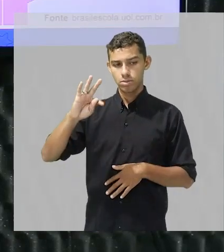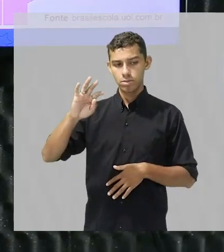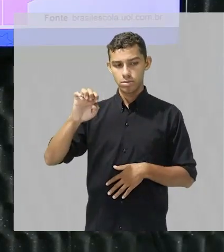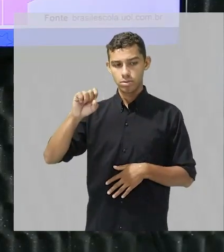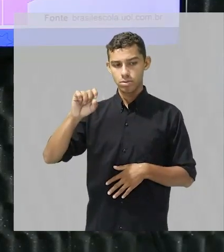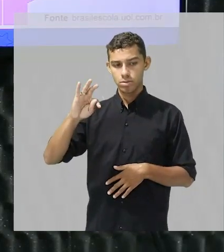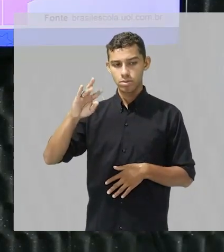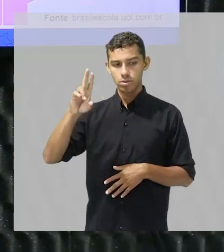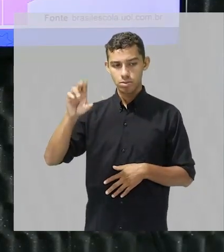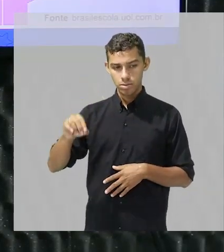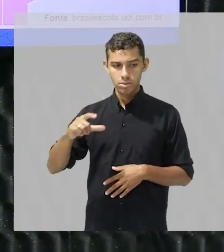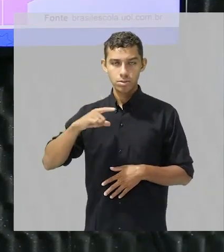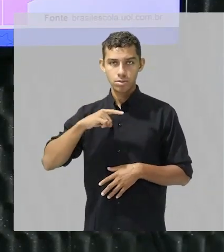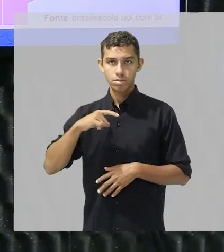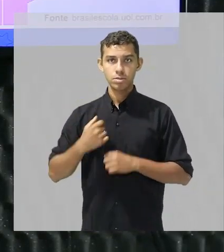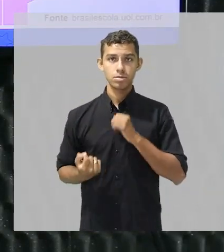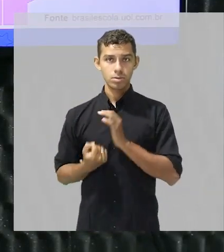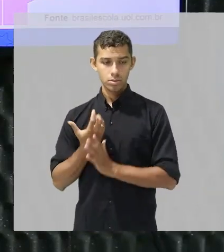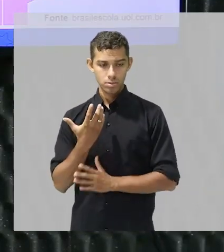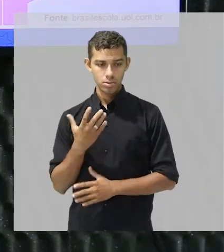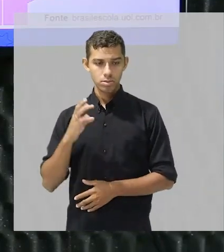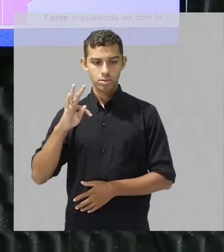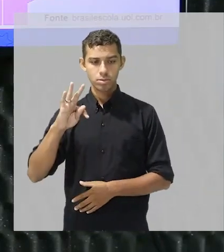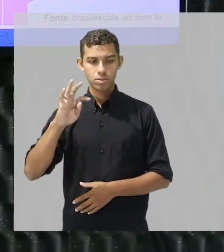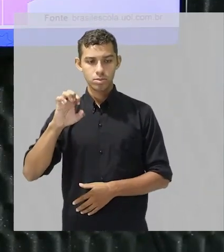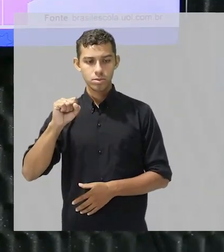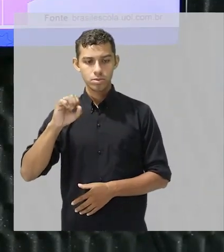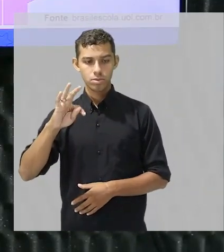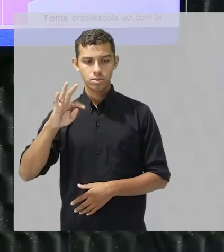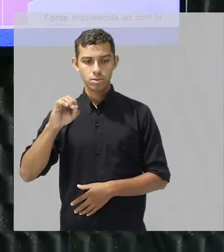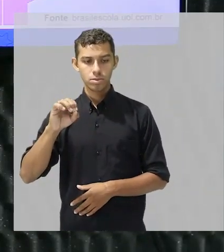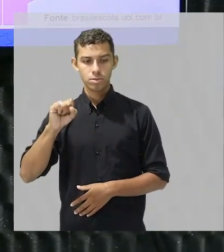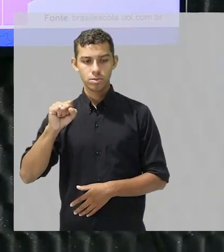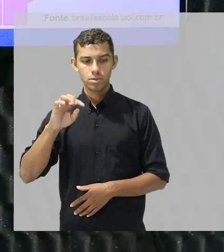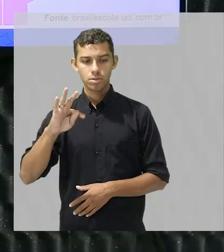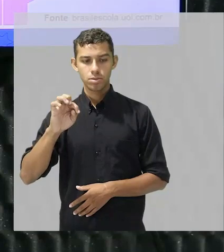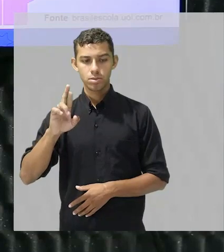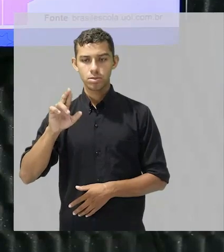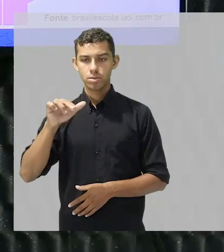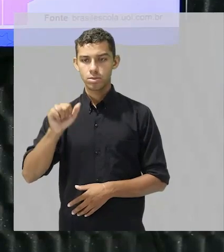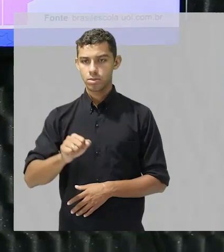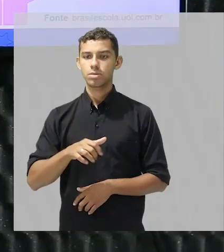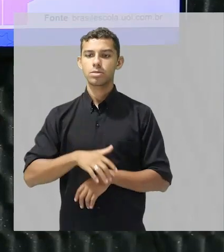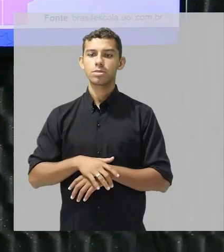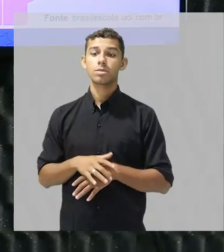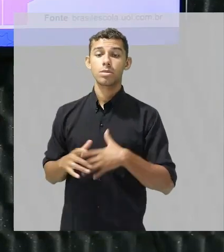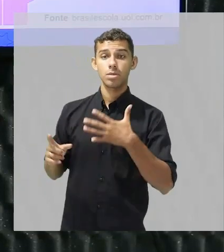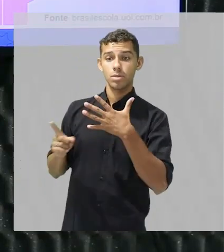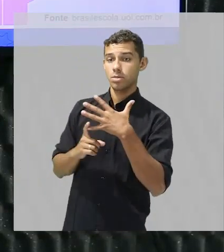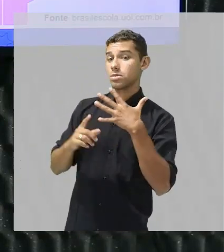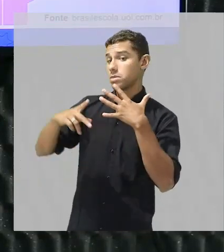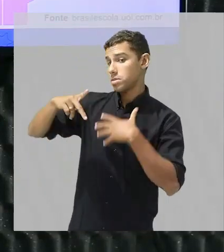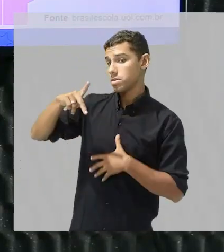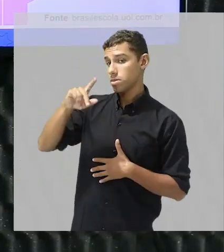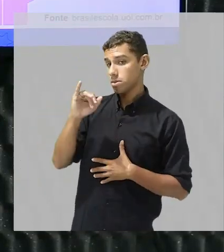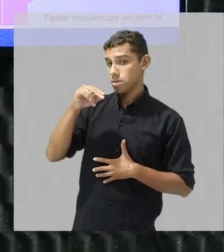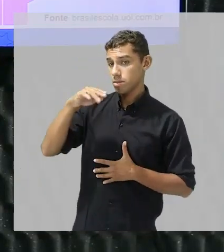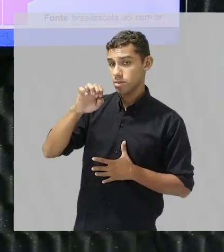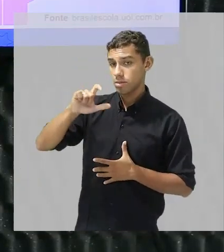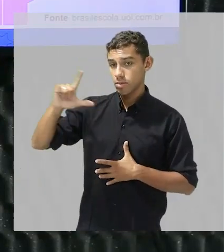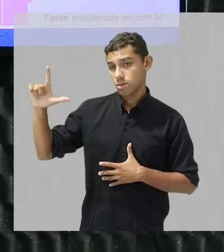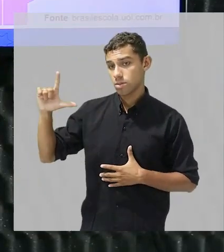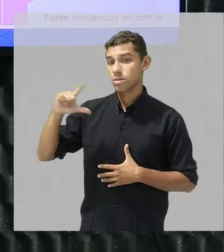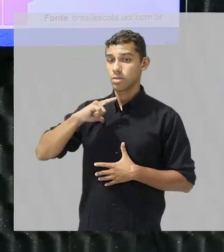tá? Nós temos aqui a glândula pineal, que vai produzir a melatonina. A tireoide, que eu já falei para vocês,